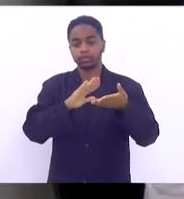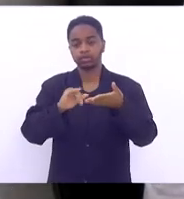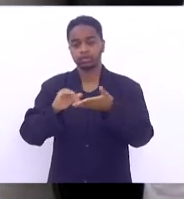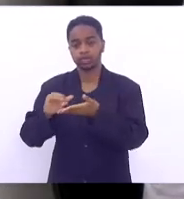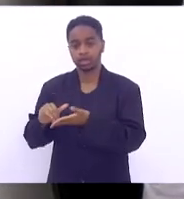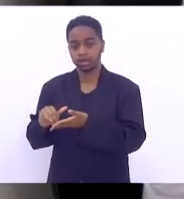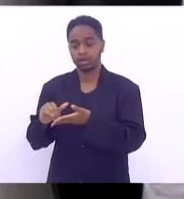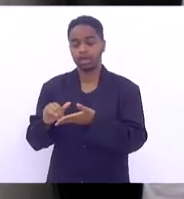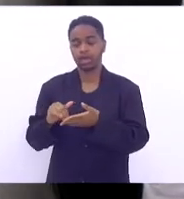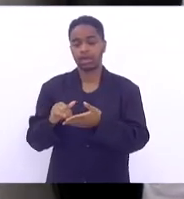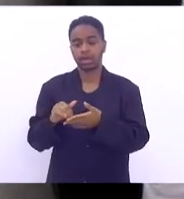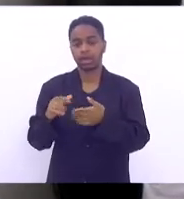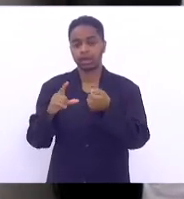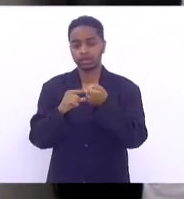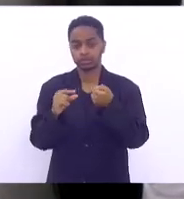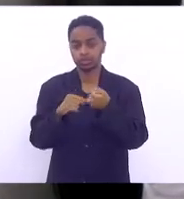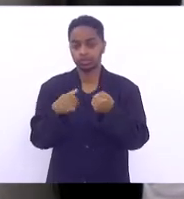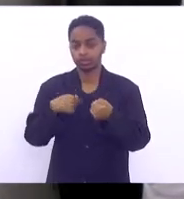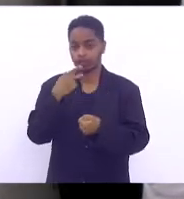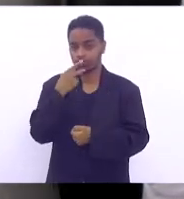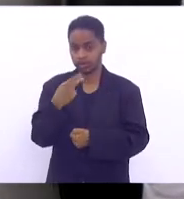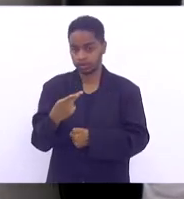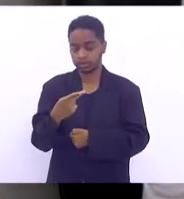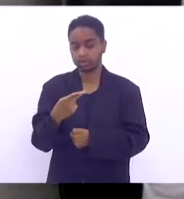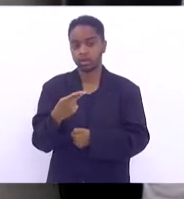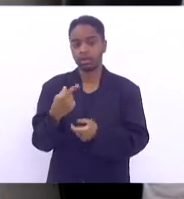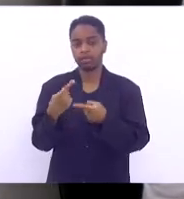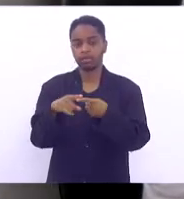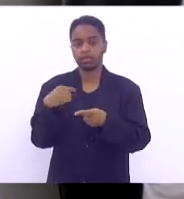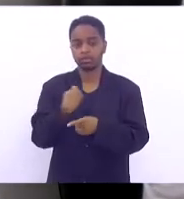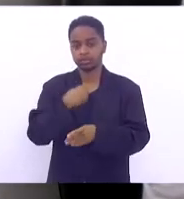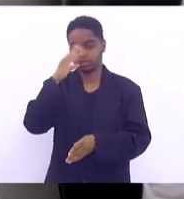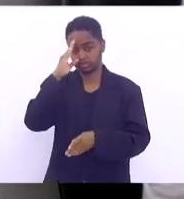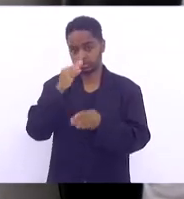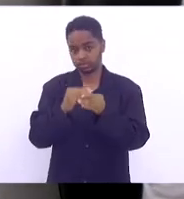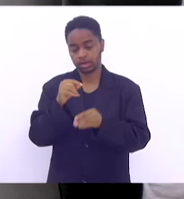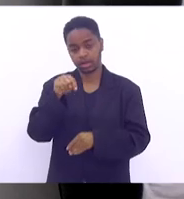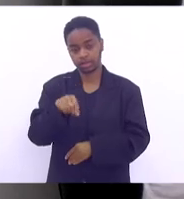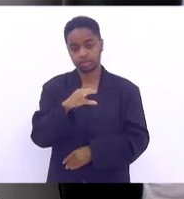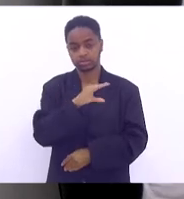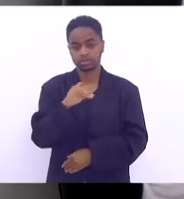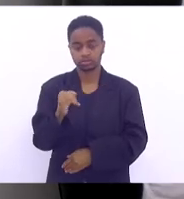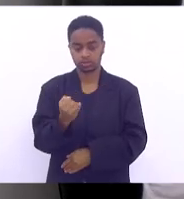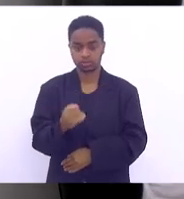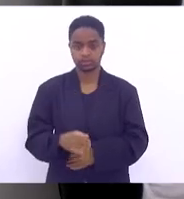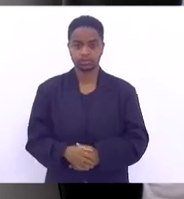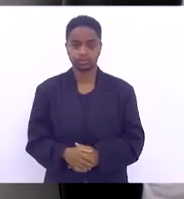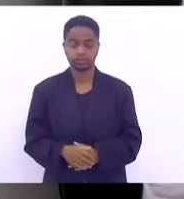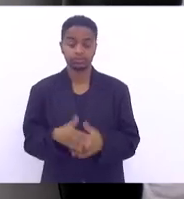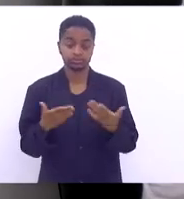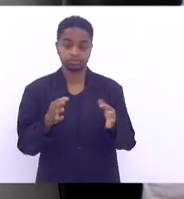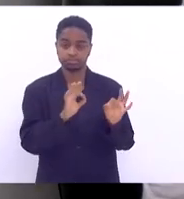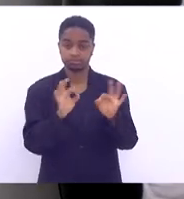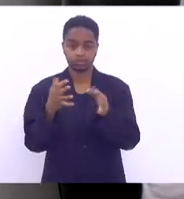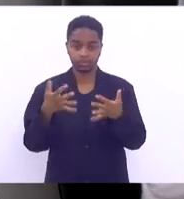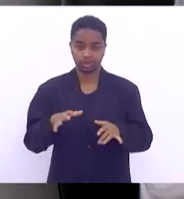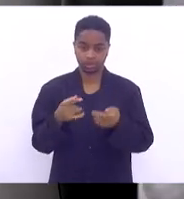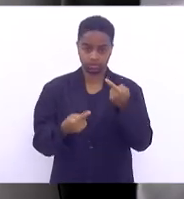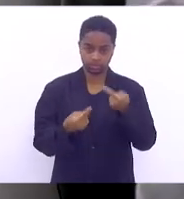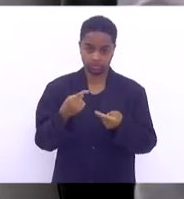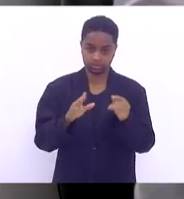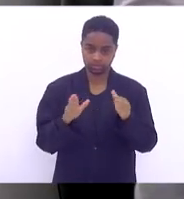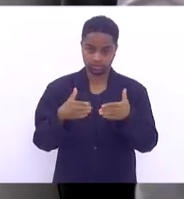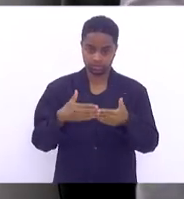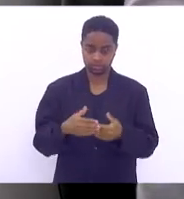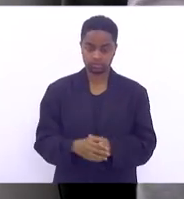esses artigos que mencionei, conforme o que já temos interpretado aqui na CCJ. Então, não havendo quem queira discutir, encerrada a